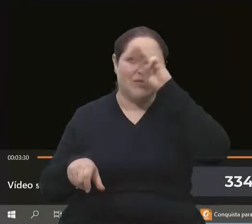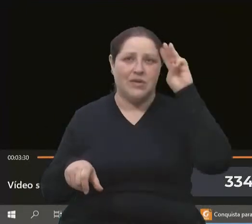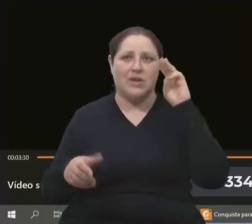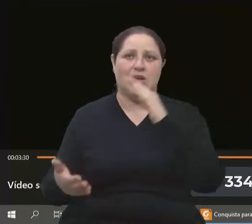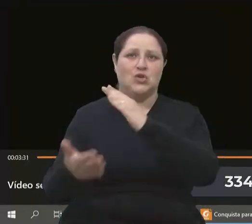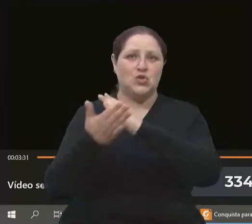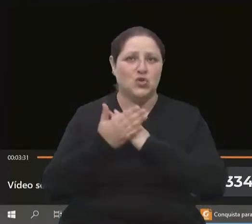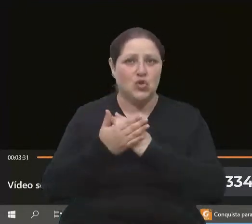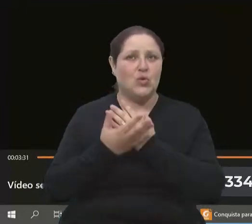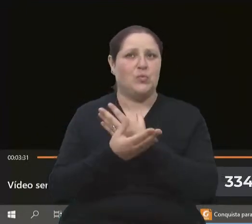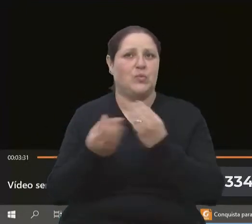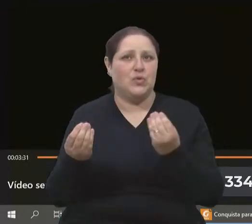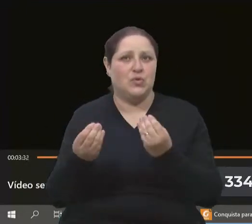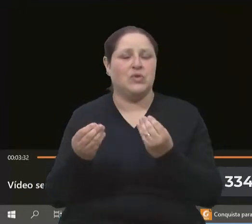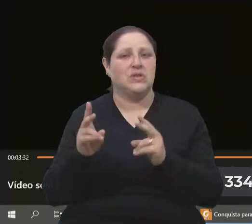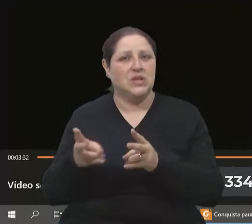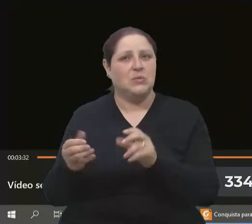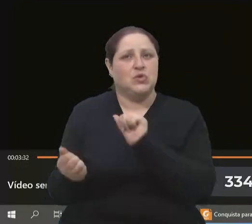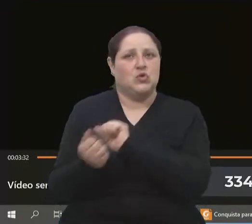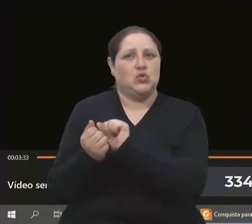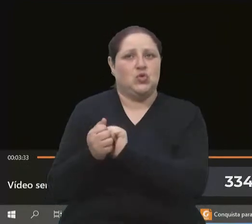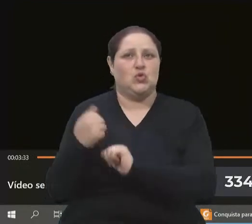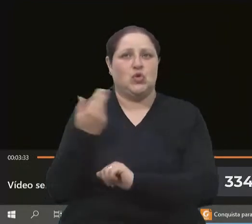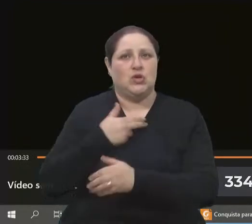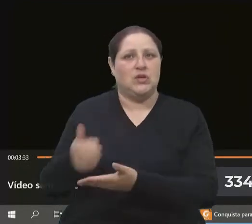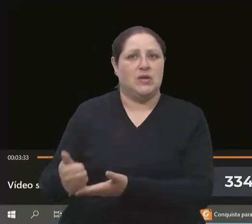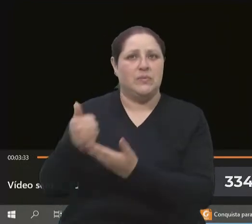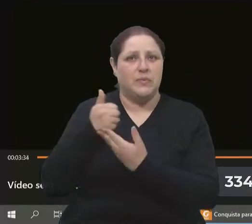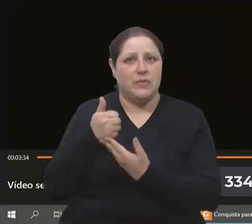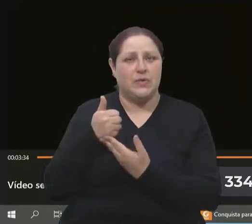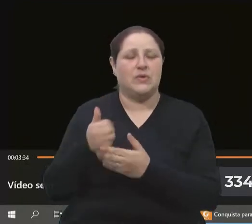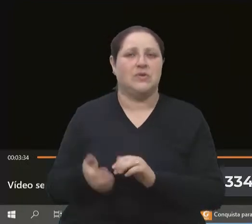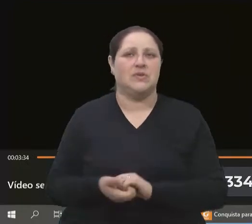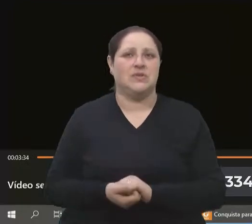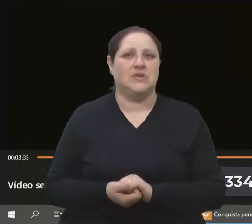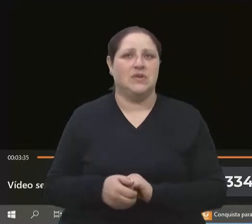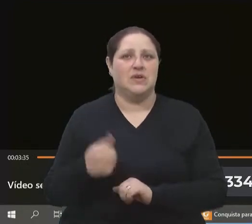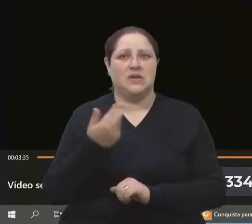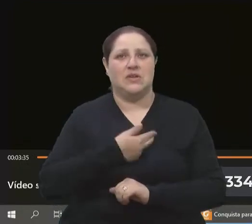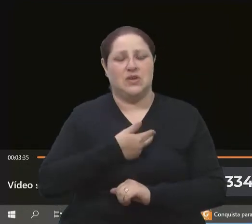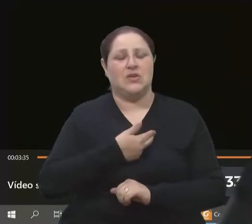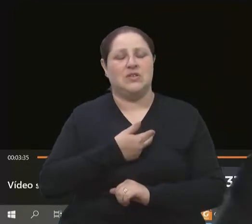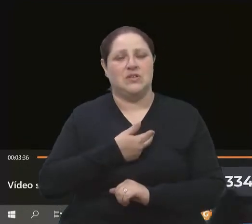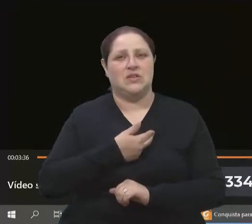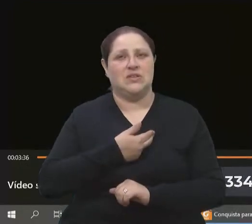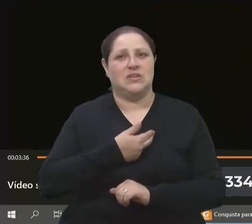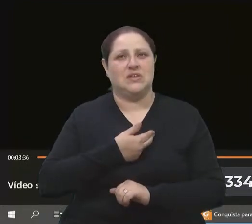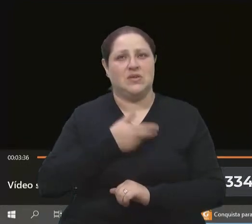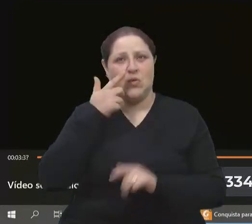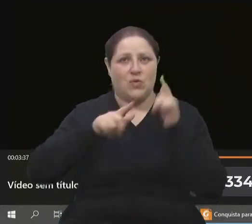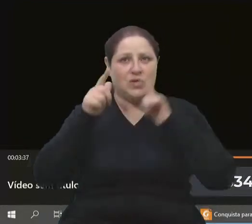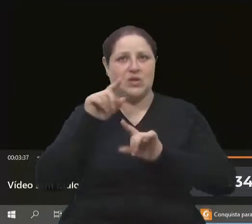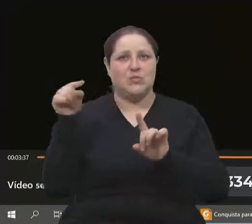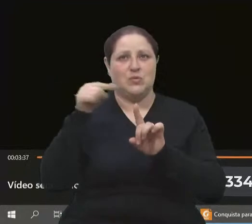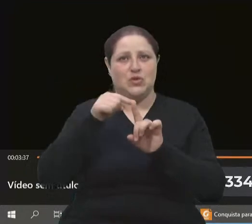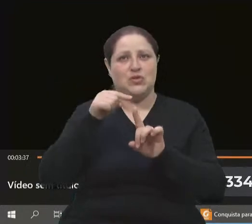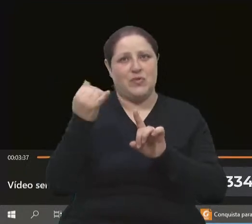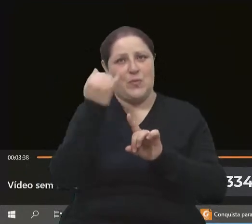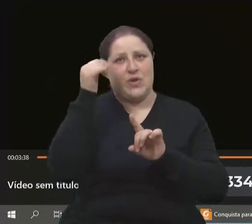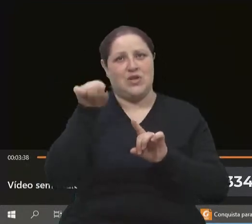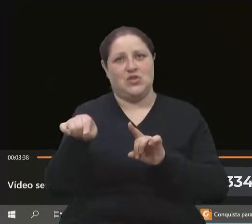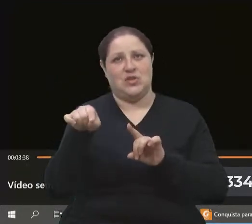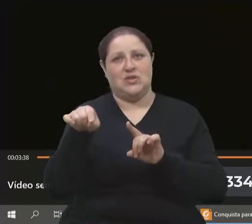estendeu a mão e esteve ao nosso lado e nos ajudando, daí, nos ajudando a alcançar os nossos objetivos, que é ver a escola cada vez